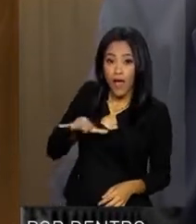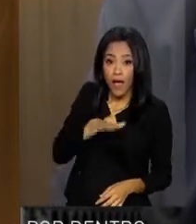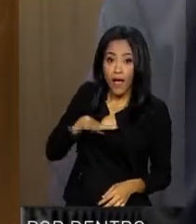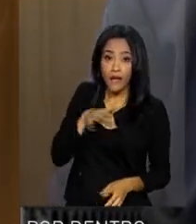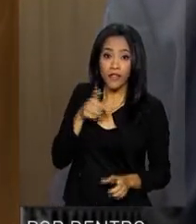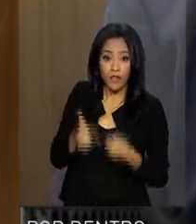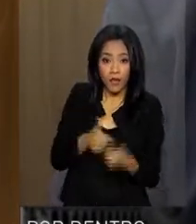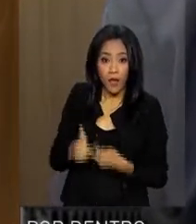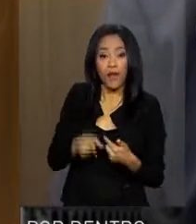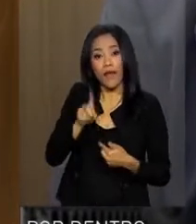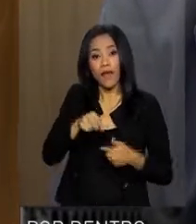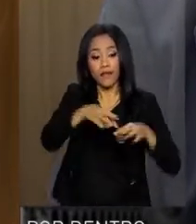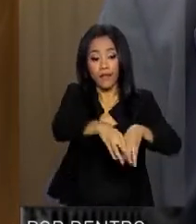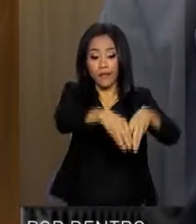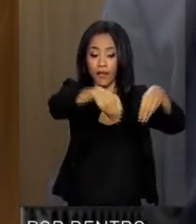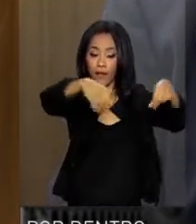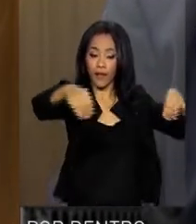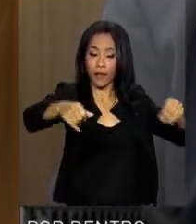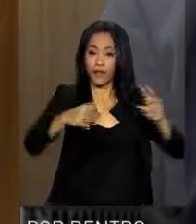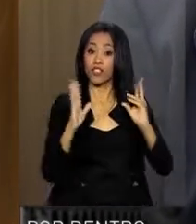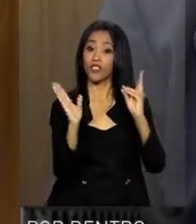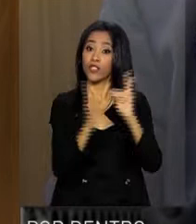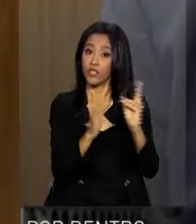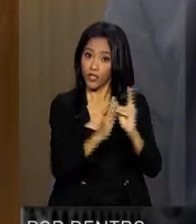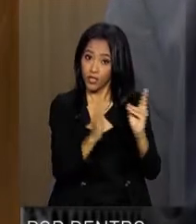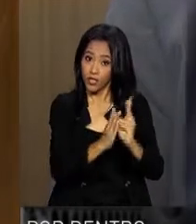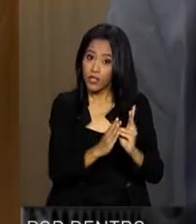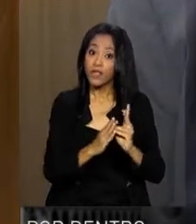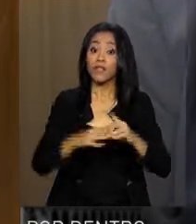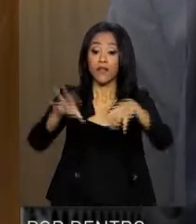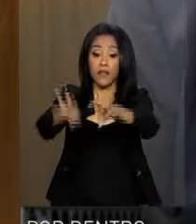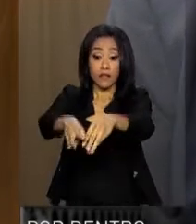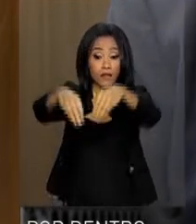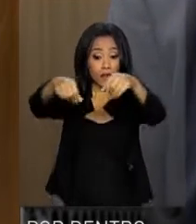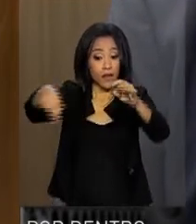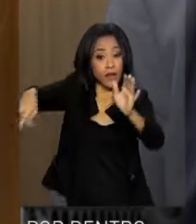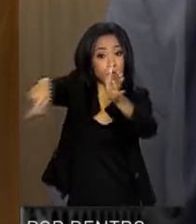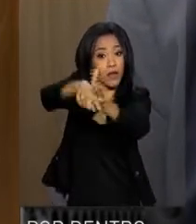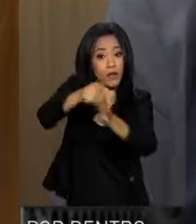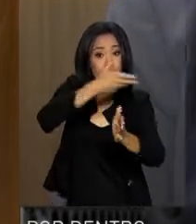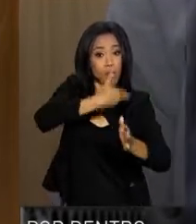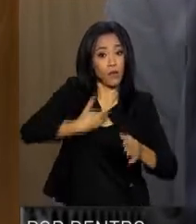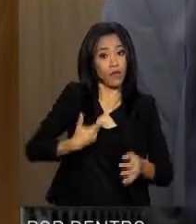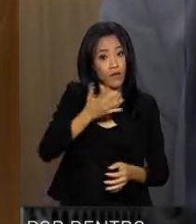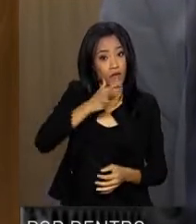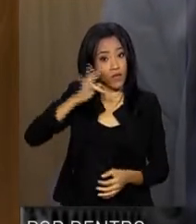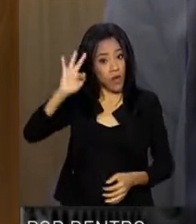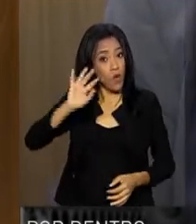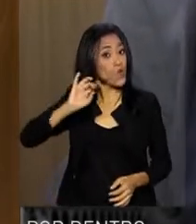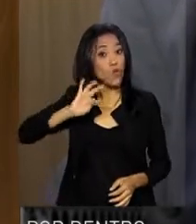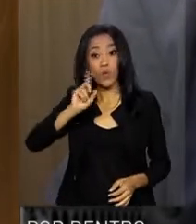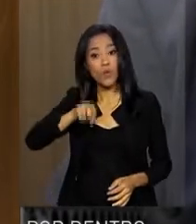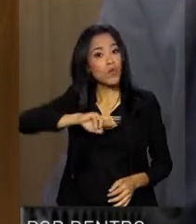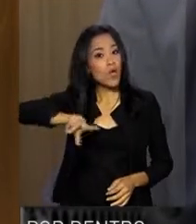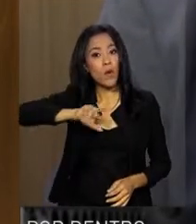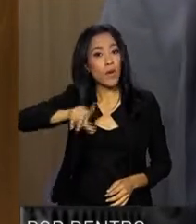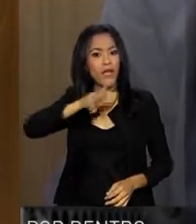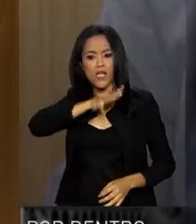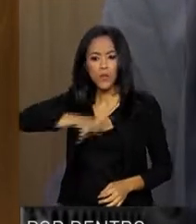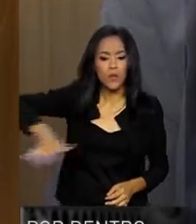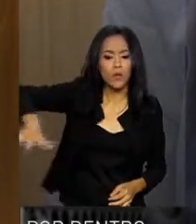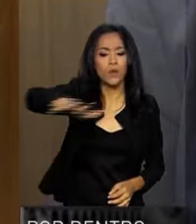indígenas as unidades de conservação federal então a nossa área não é em todo o estado só nessas